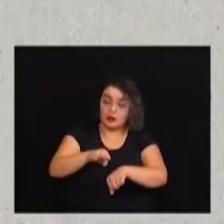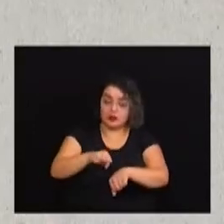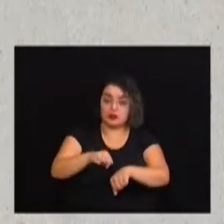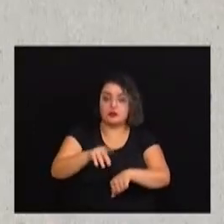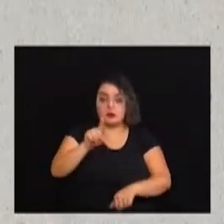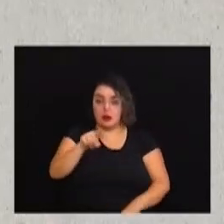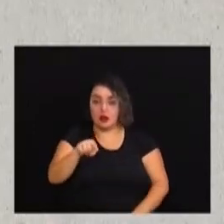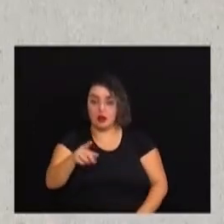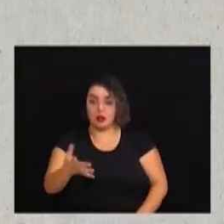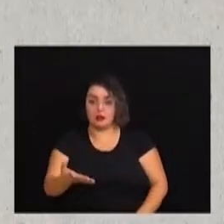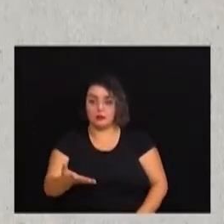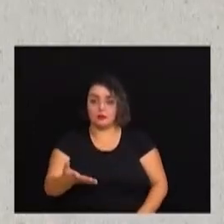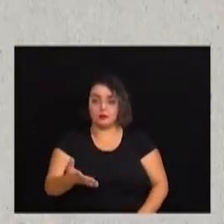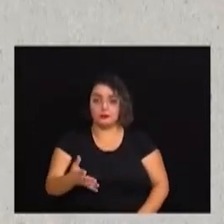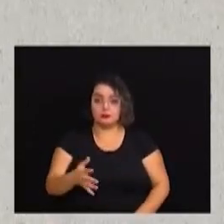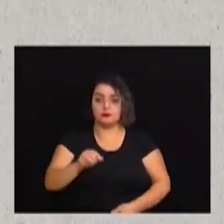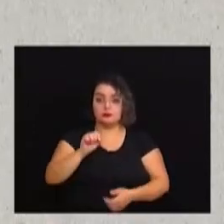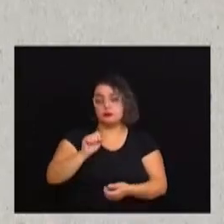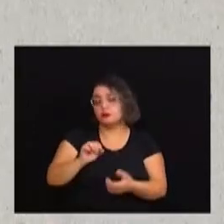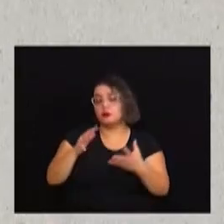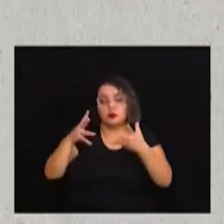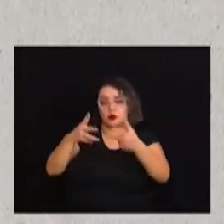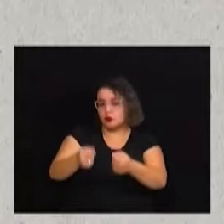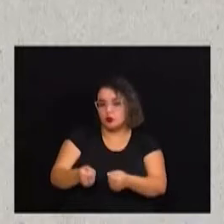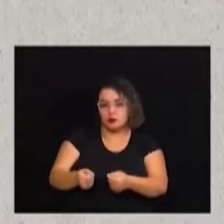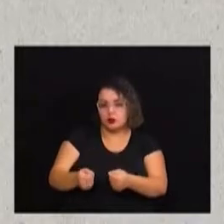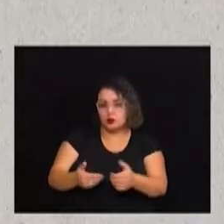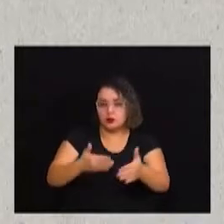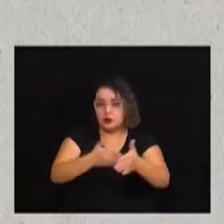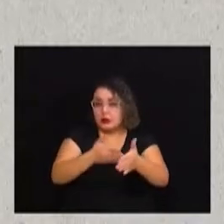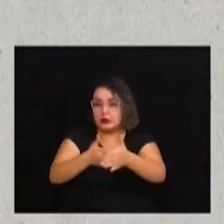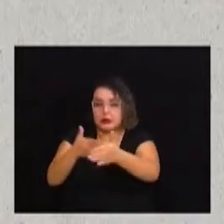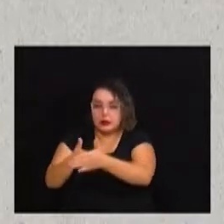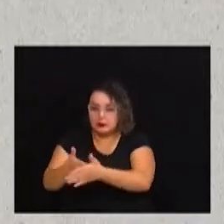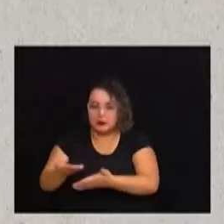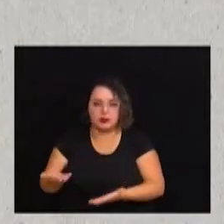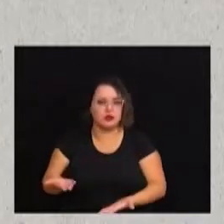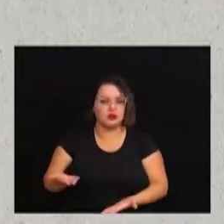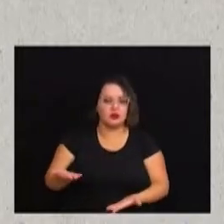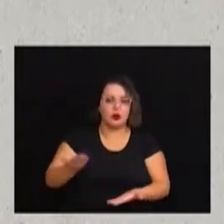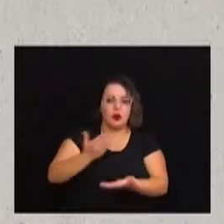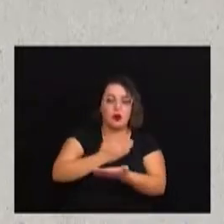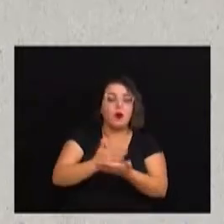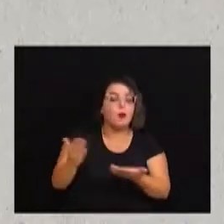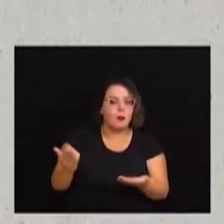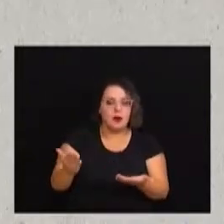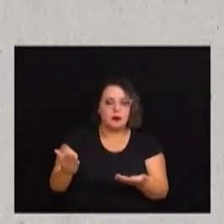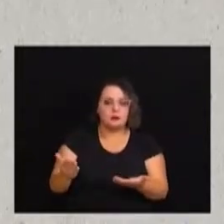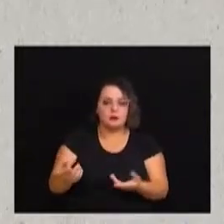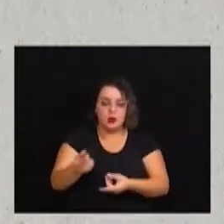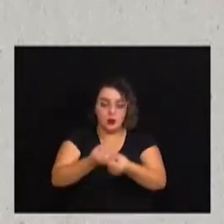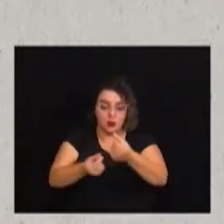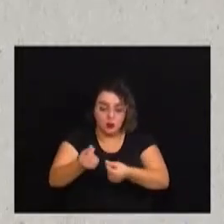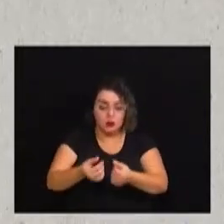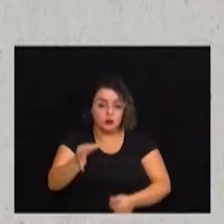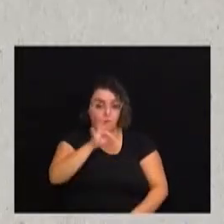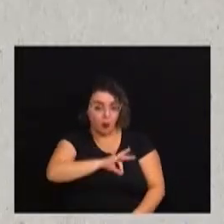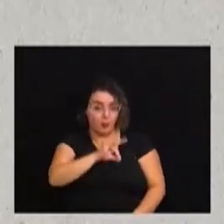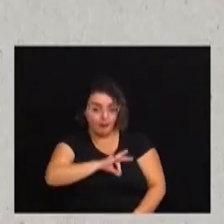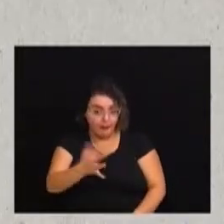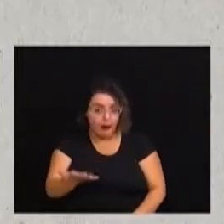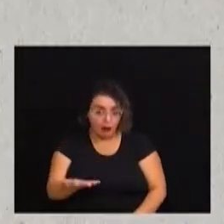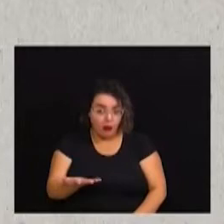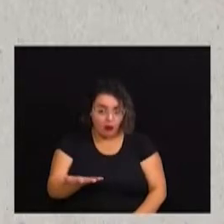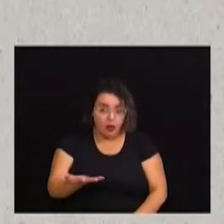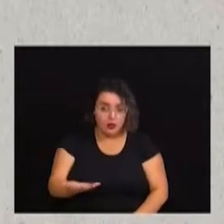dou realmente é colocar um limite. Começa pegando qual é o teu faturamento, né? O que você